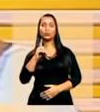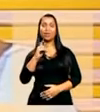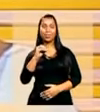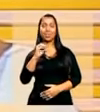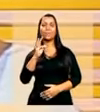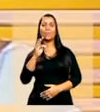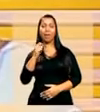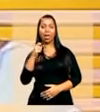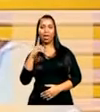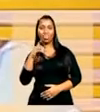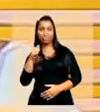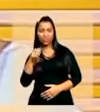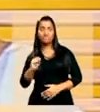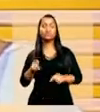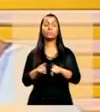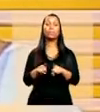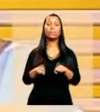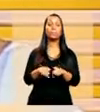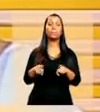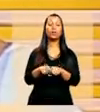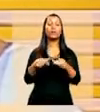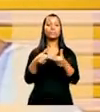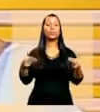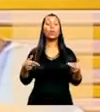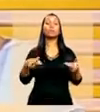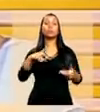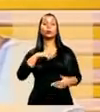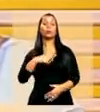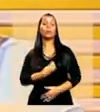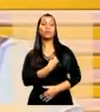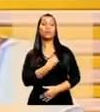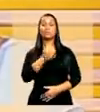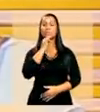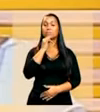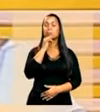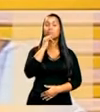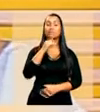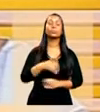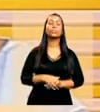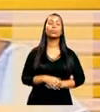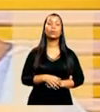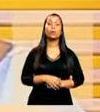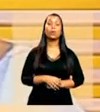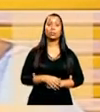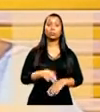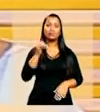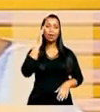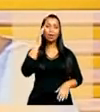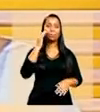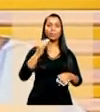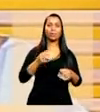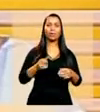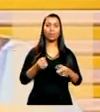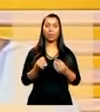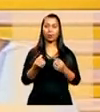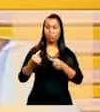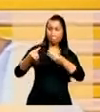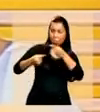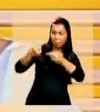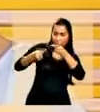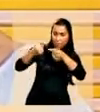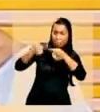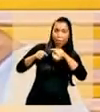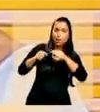Sim. né? E as aventuras também entram nessa idade. Aventura, apostar corrida, porque eles gostam muito de